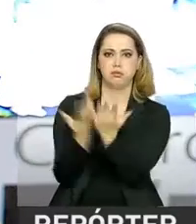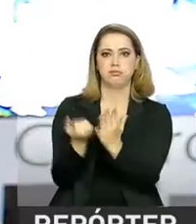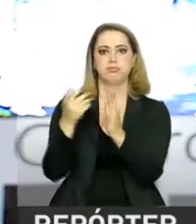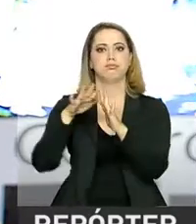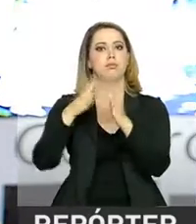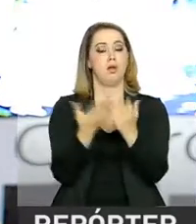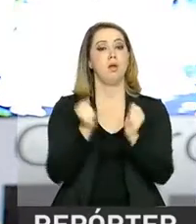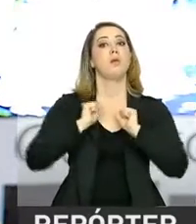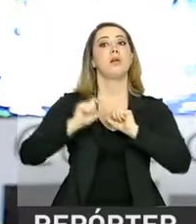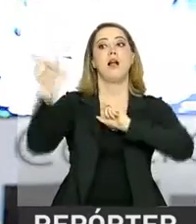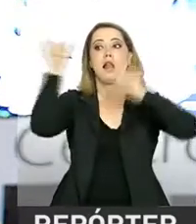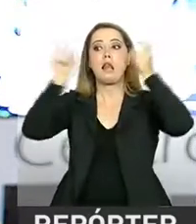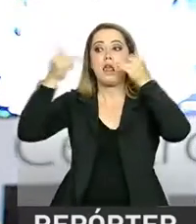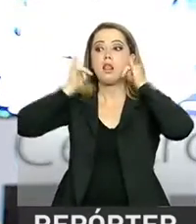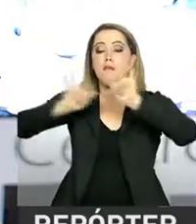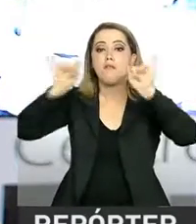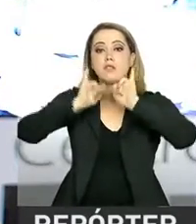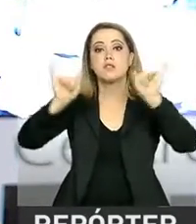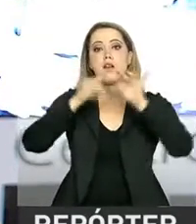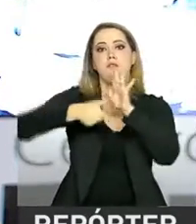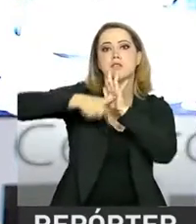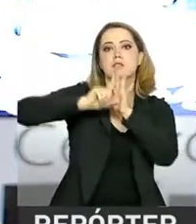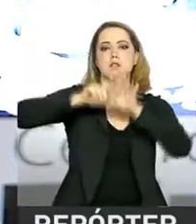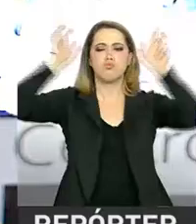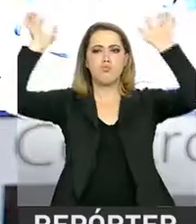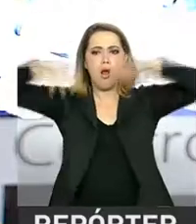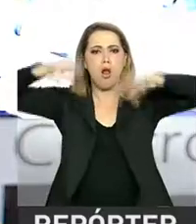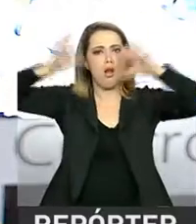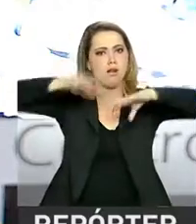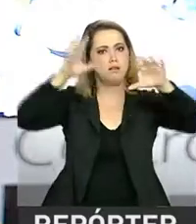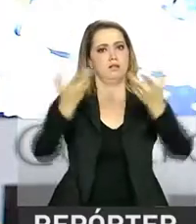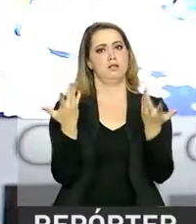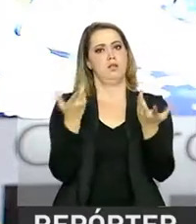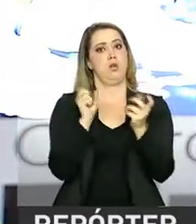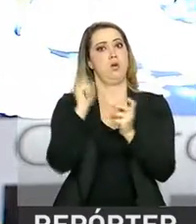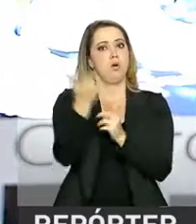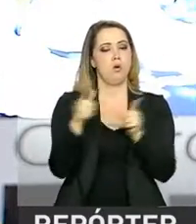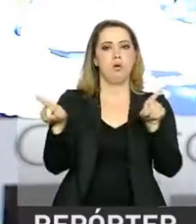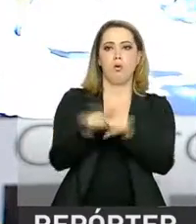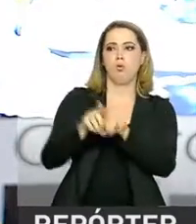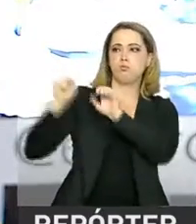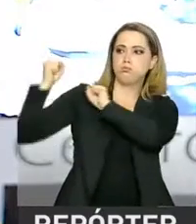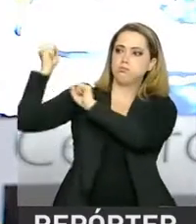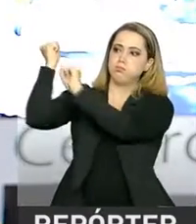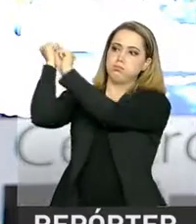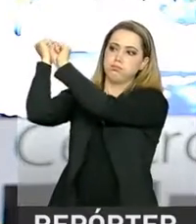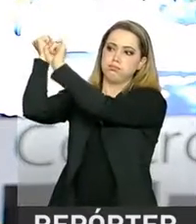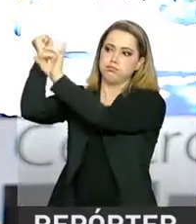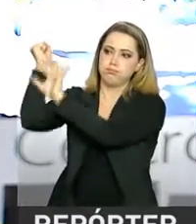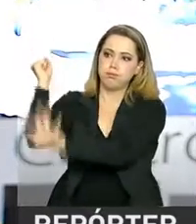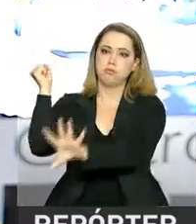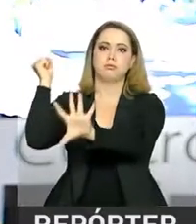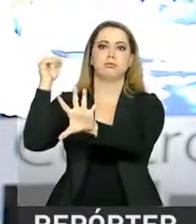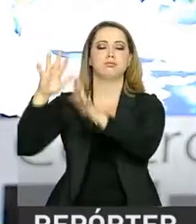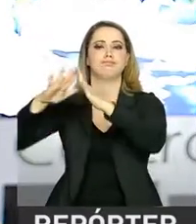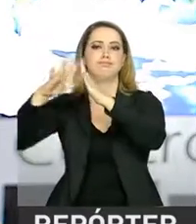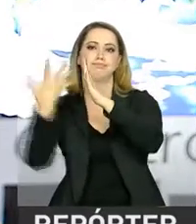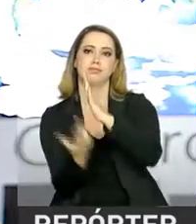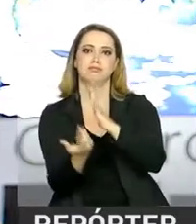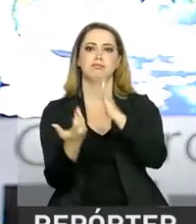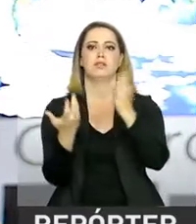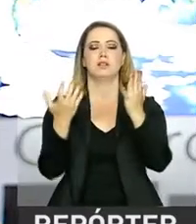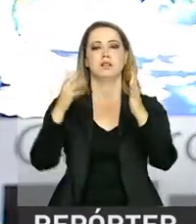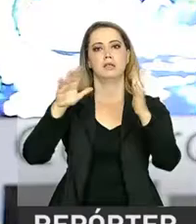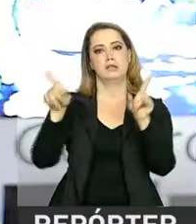casas antes de a inundação mais surrada perder a casa dele ou a terra atingir eventualmente deslizar em